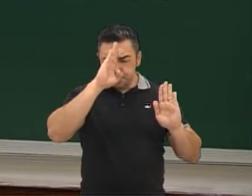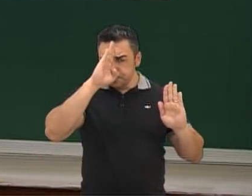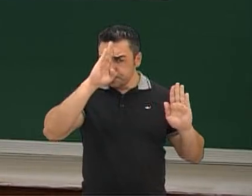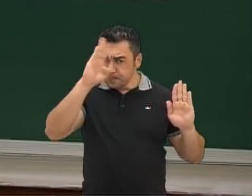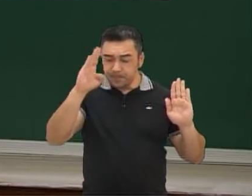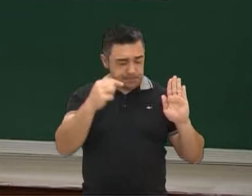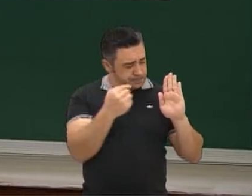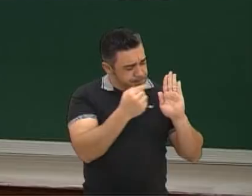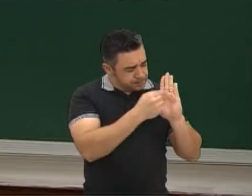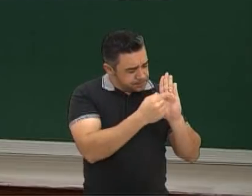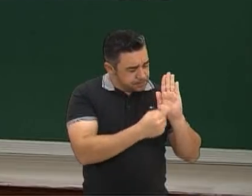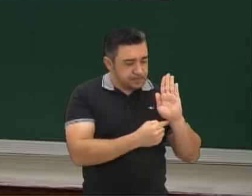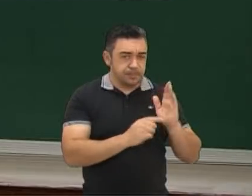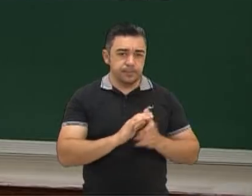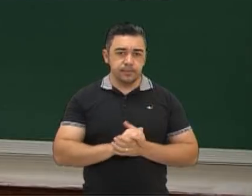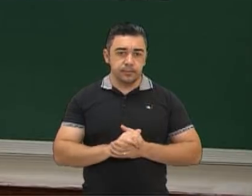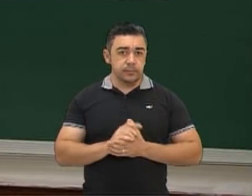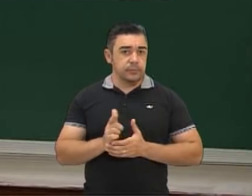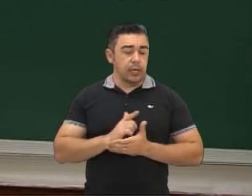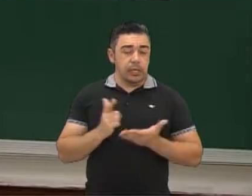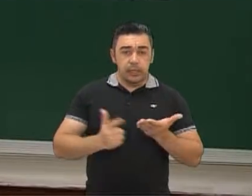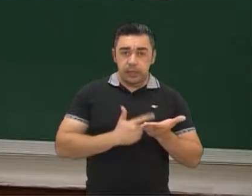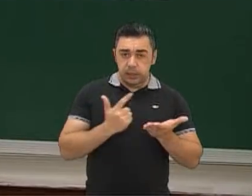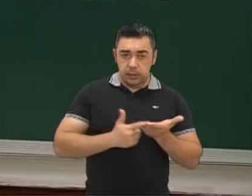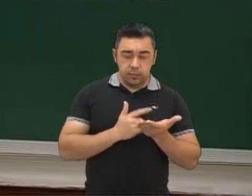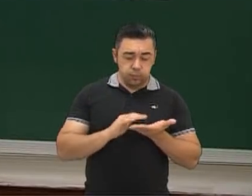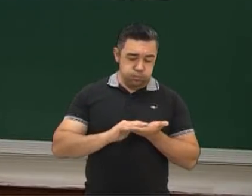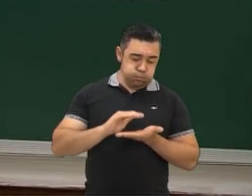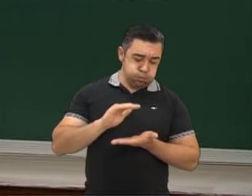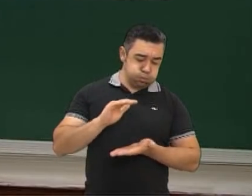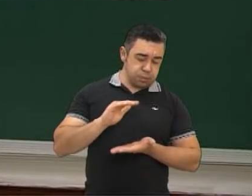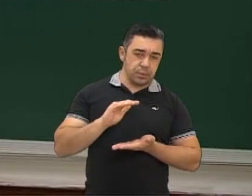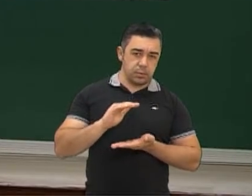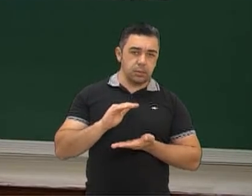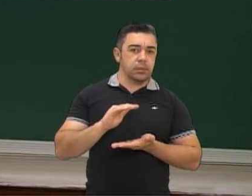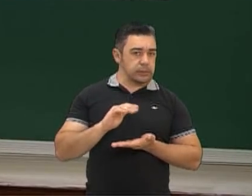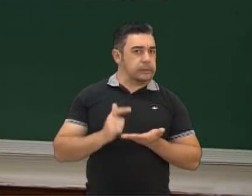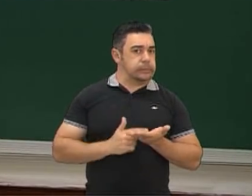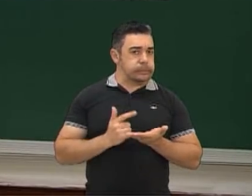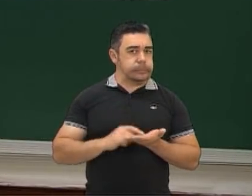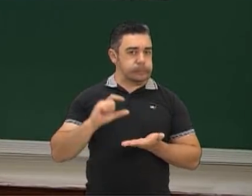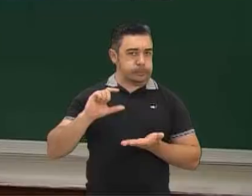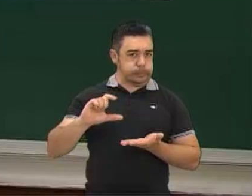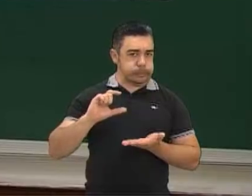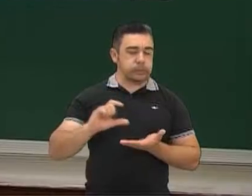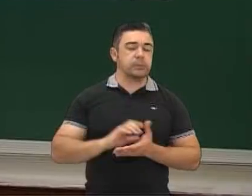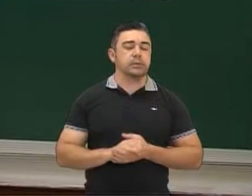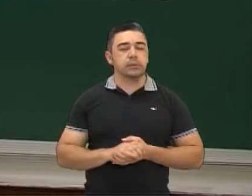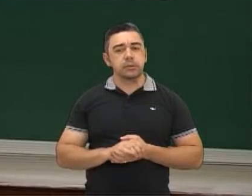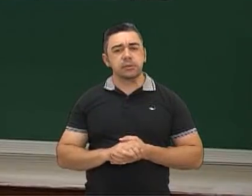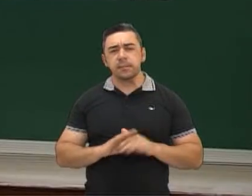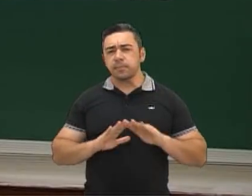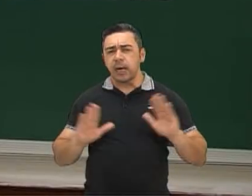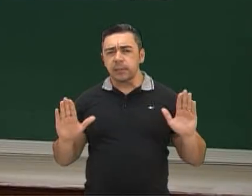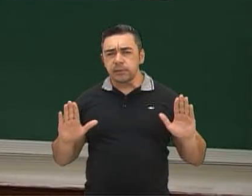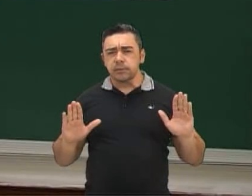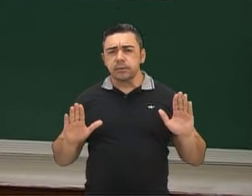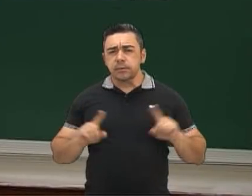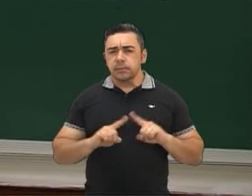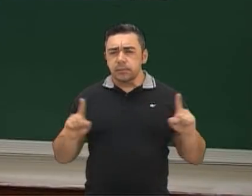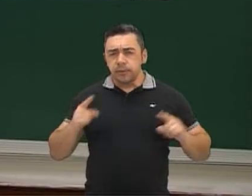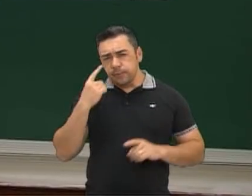principais regras, né? O livro de regras do rugby, ele é imenso, muito grosso, tá? Nós vamos tratar aqui